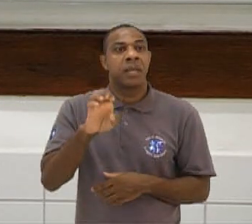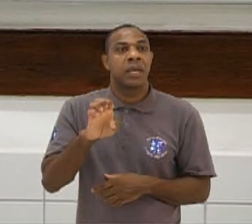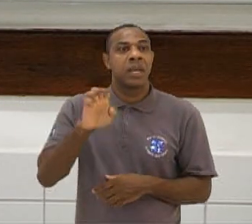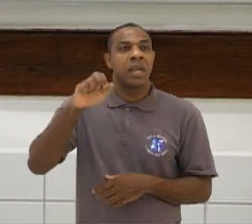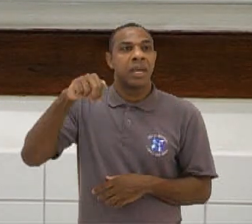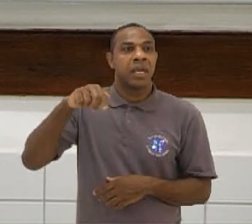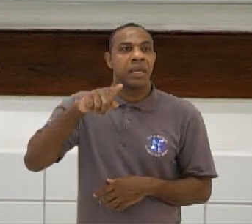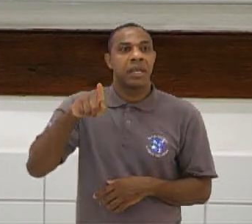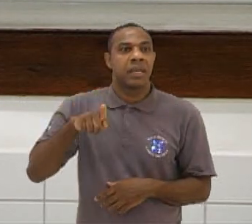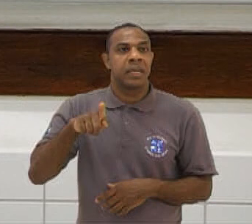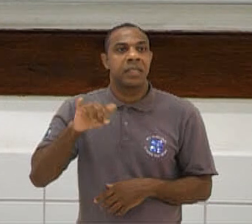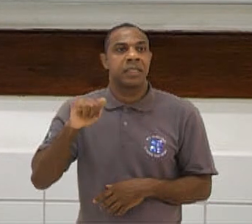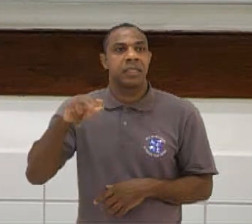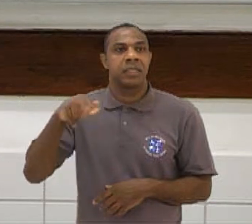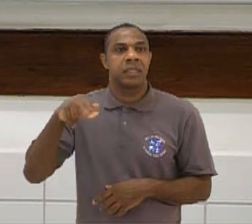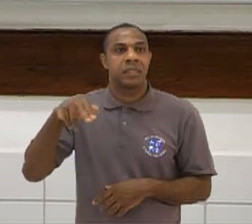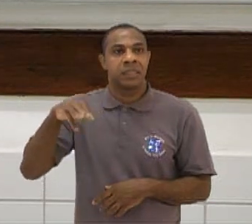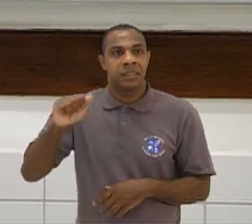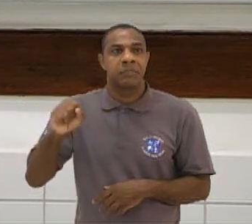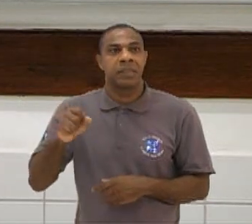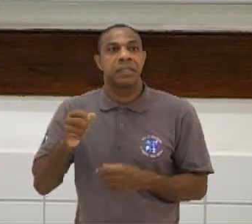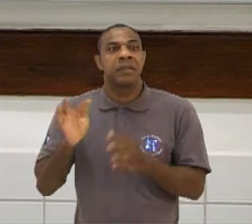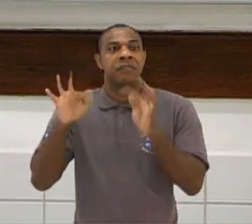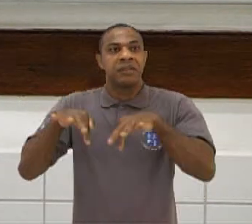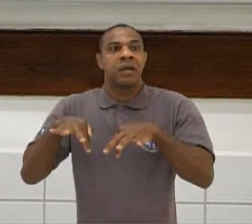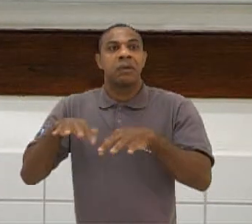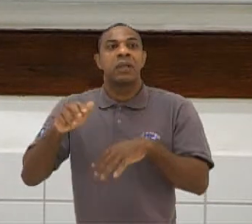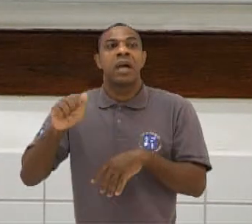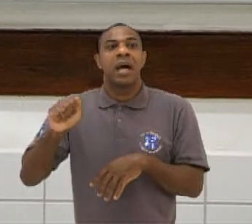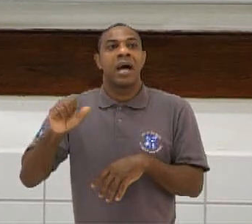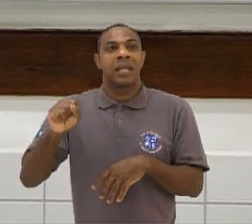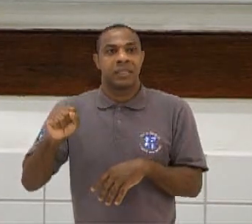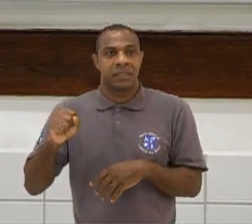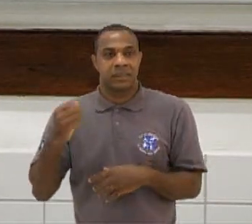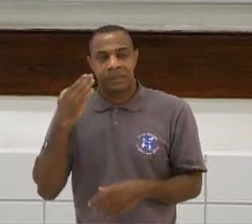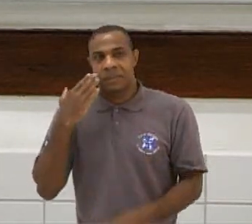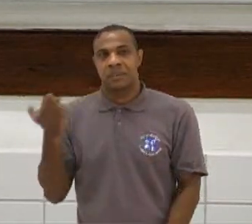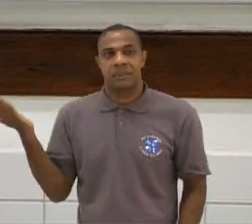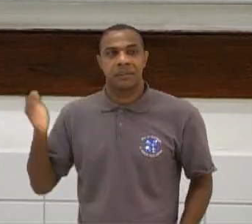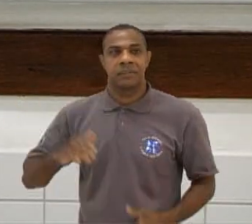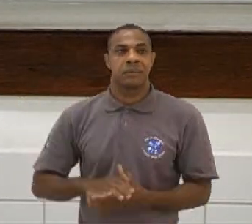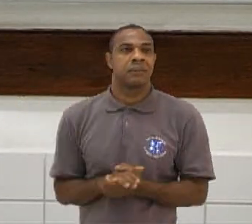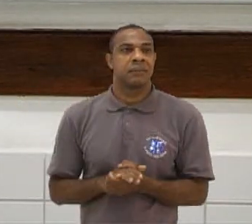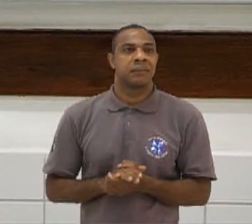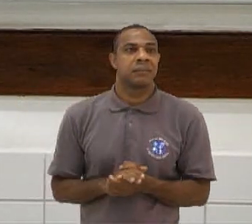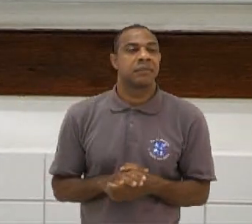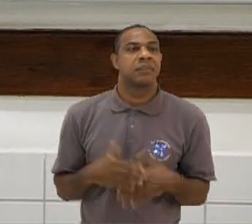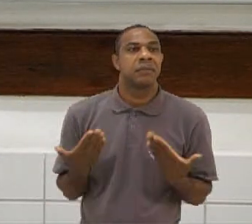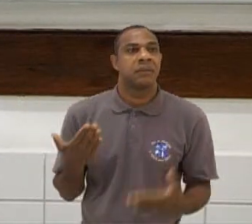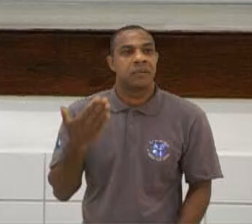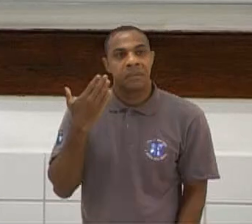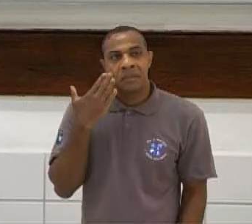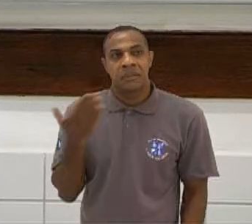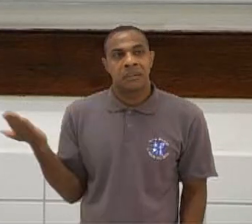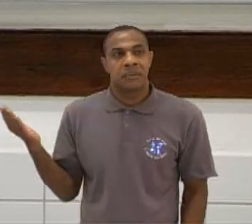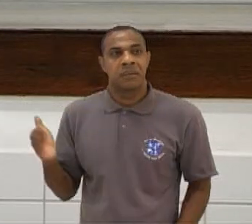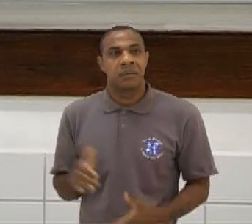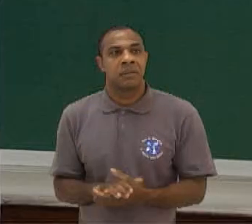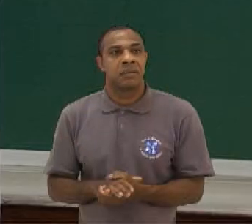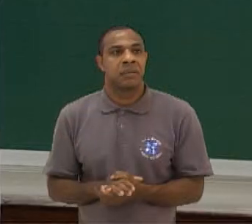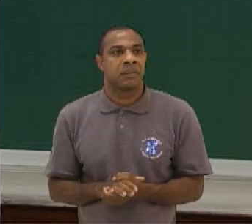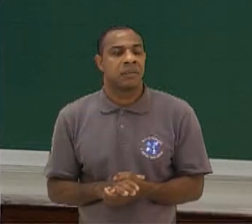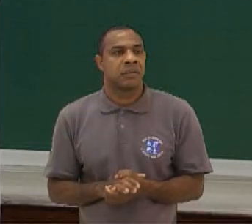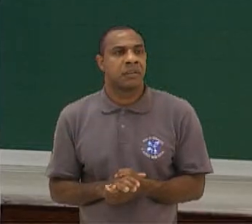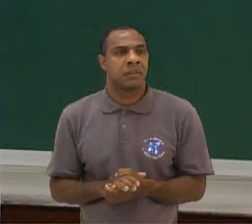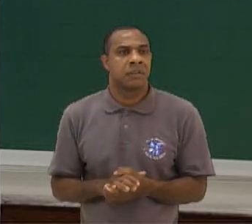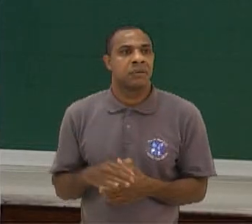algumas outras enzimas que não vão finalizar dessa forma. Vamos lá? Tá? Então, eu trouxe aqui, ó, maltase,